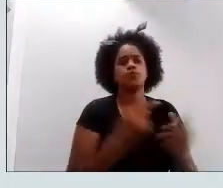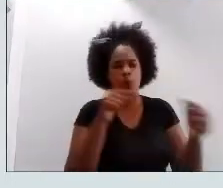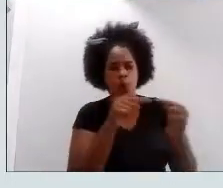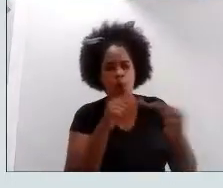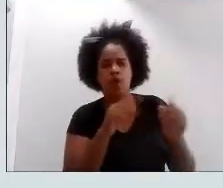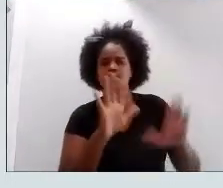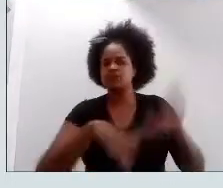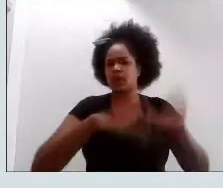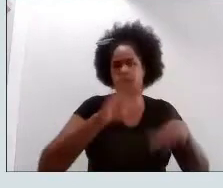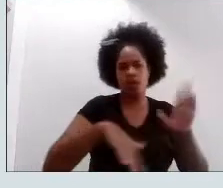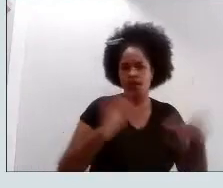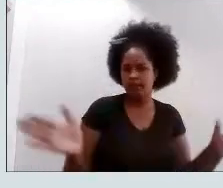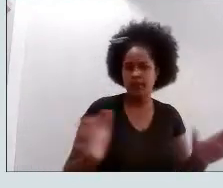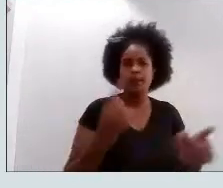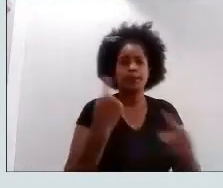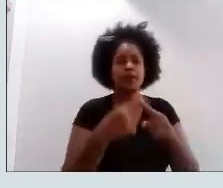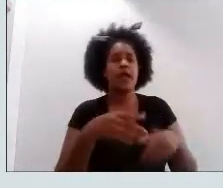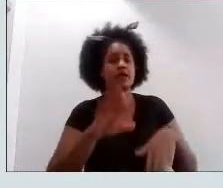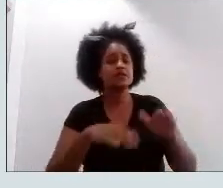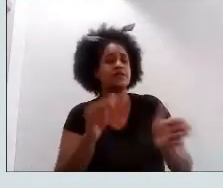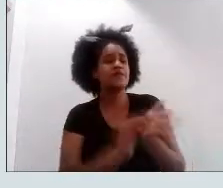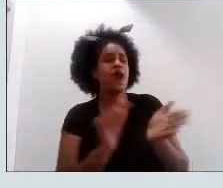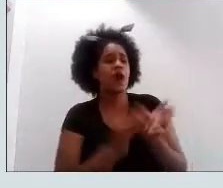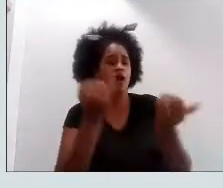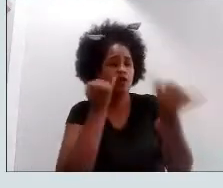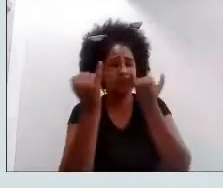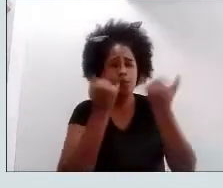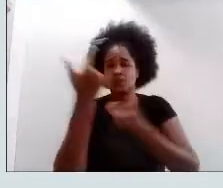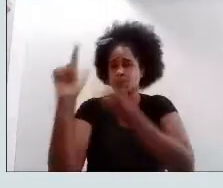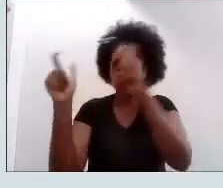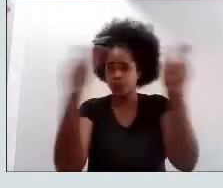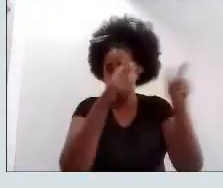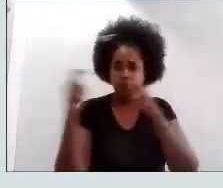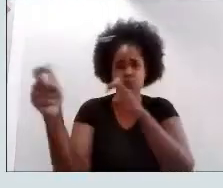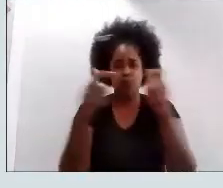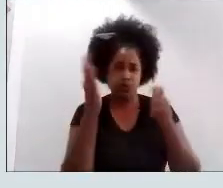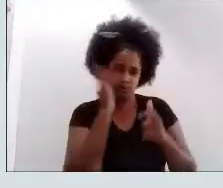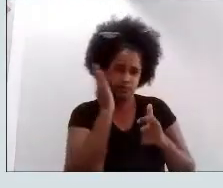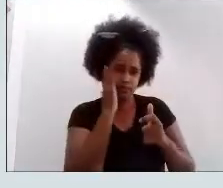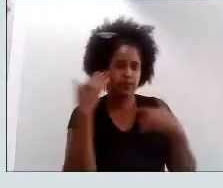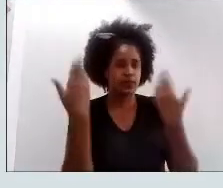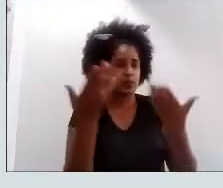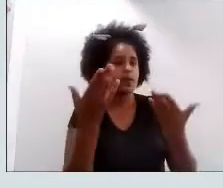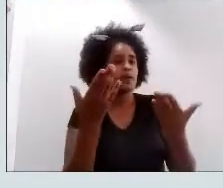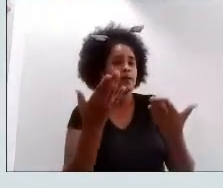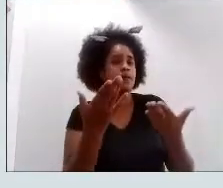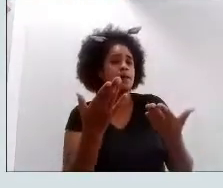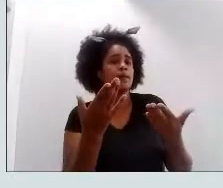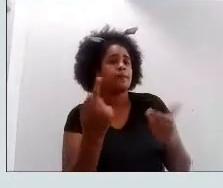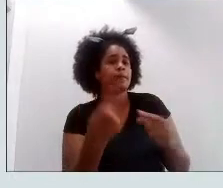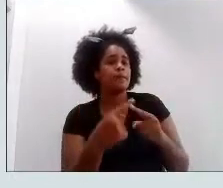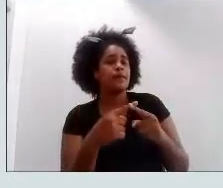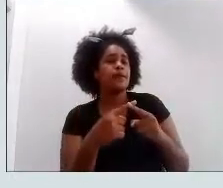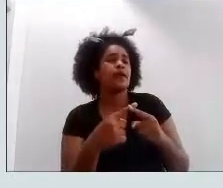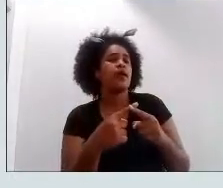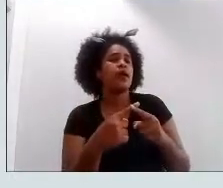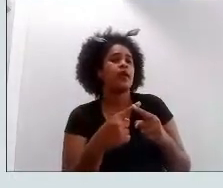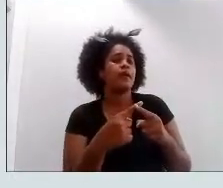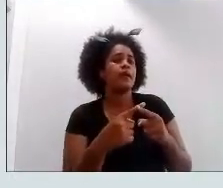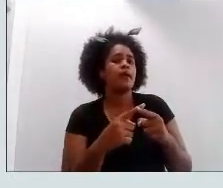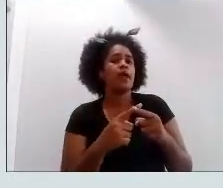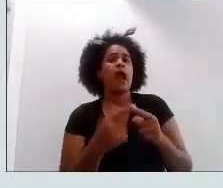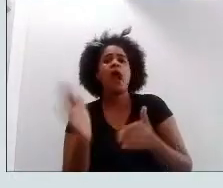outros sítios de que existiam populações vivendo num período tão longo quanto